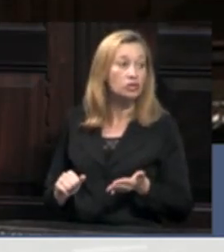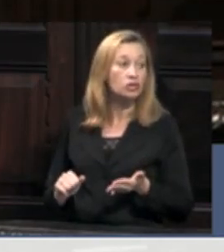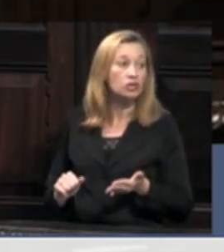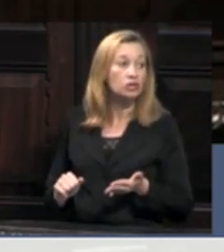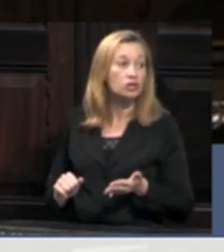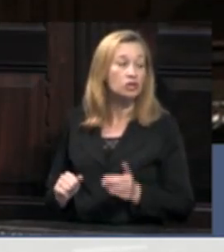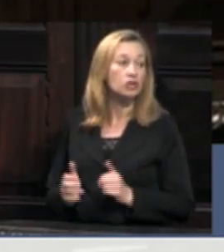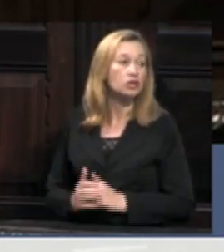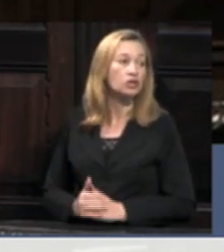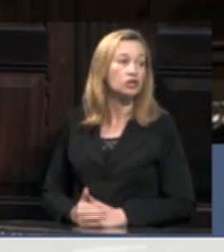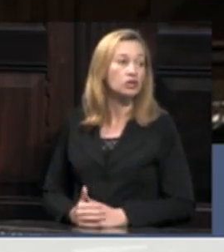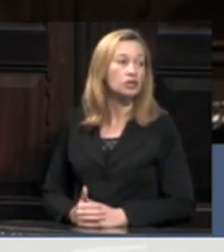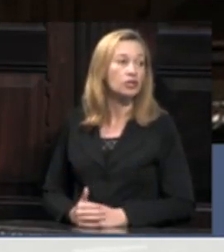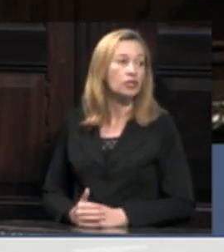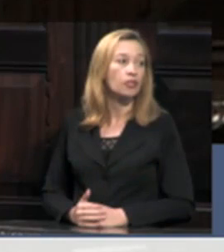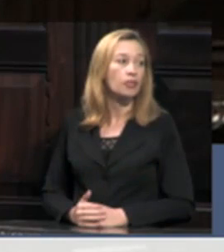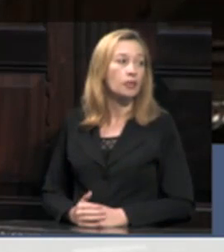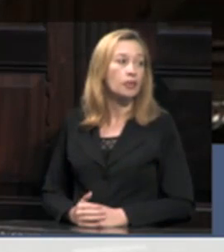de